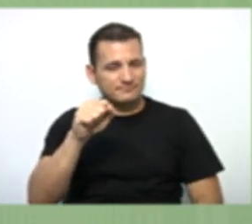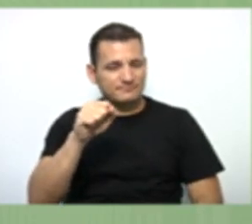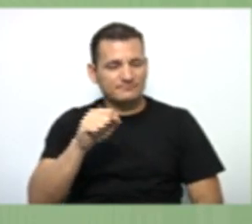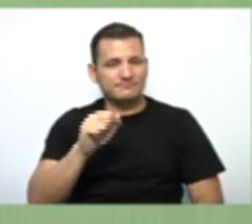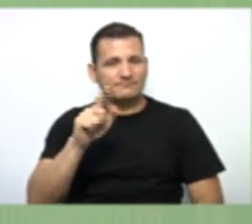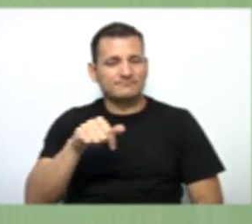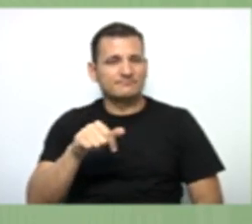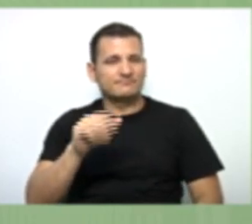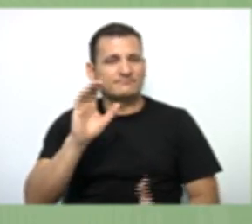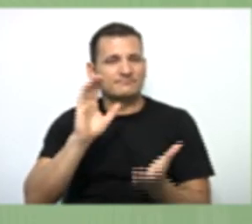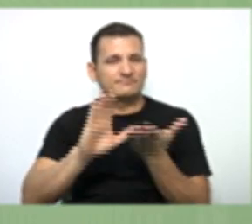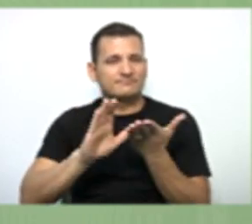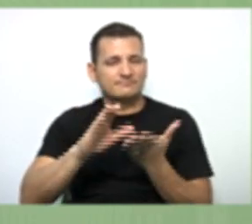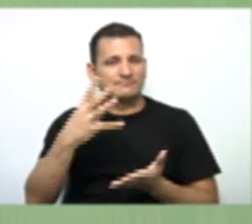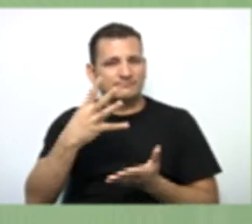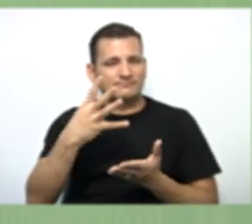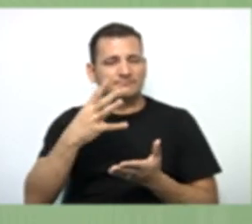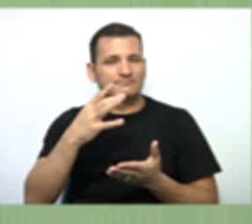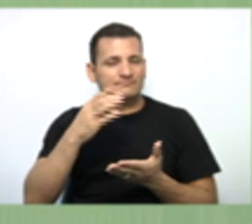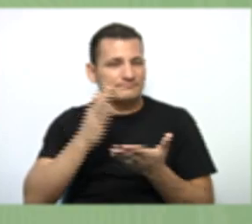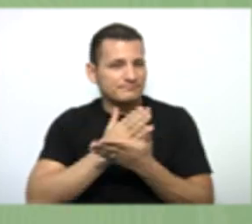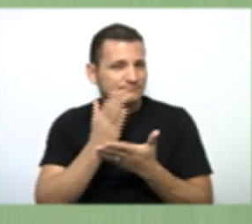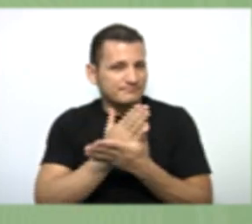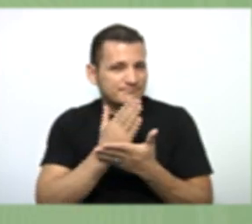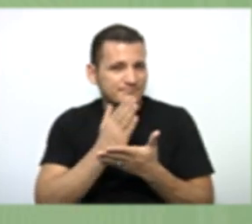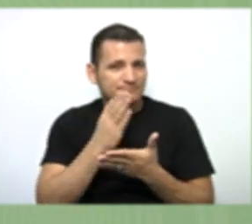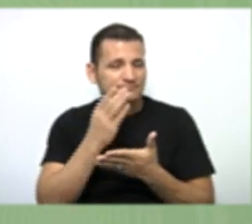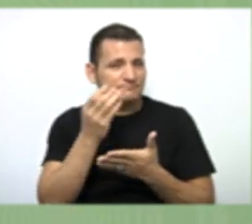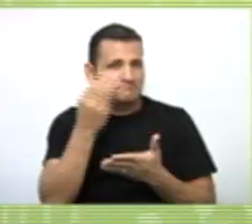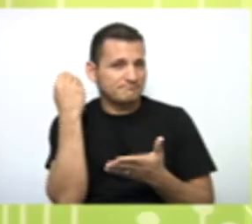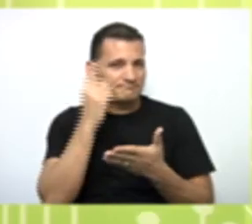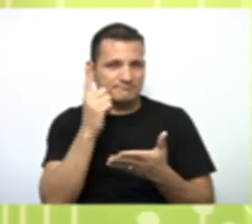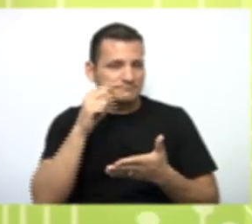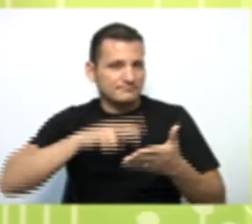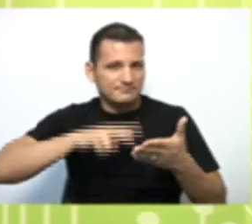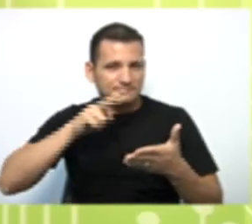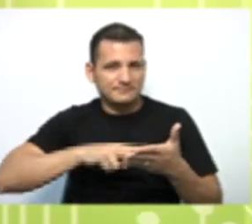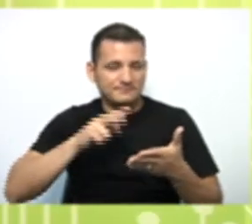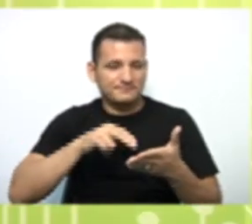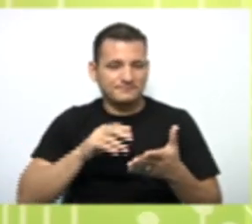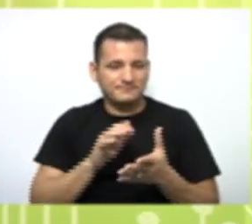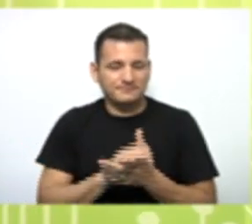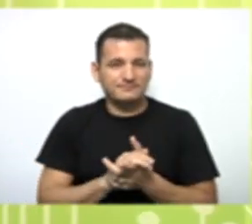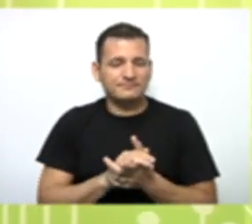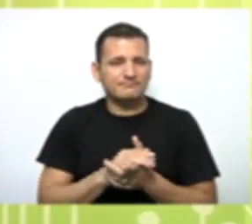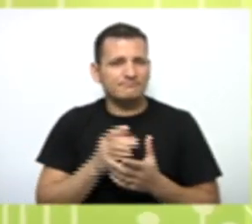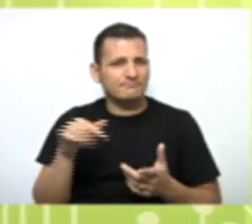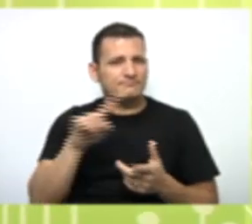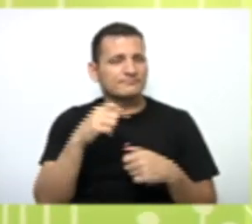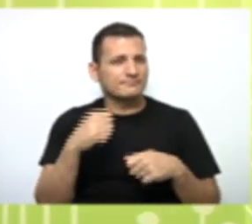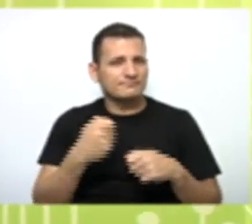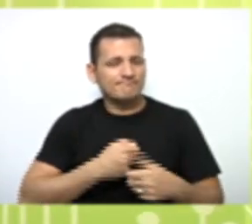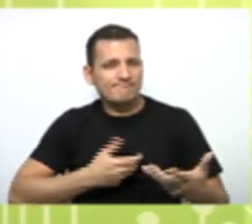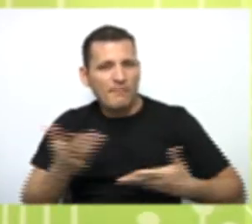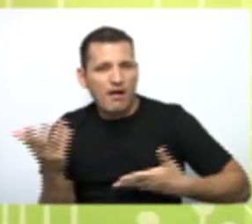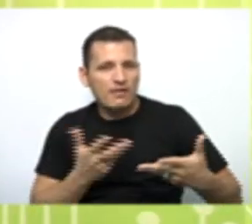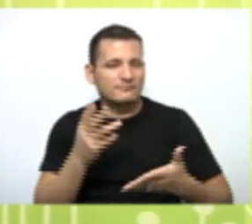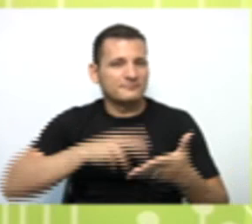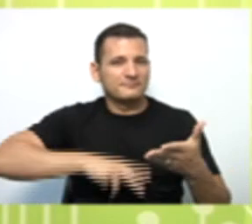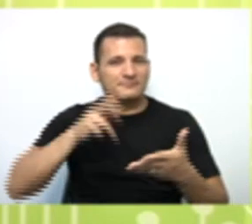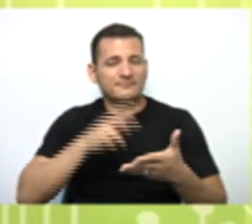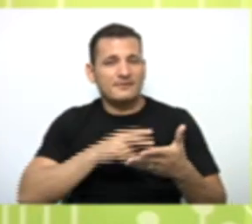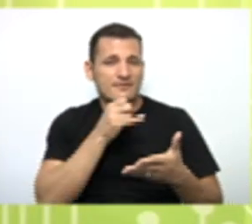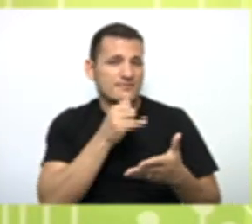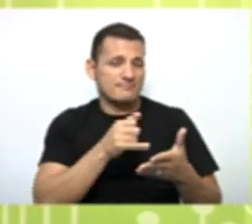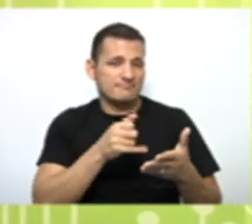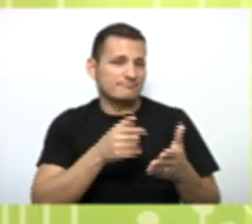Não esqueçam de sempre dar uma lida. Para falar a verdade, vamos ser aquele pessoal proativo. Quando você vir para